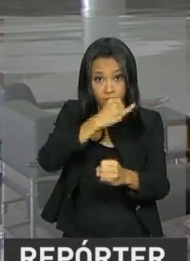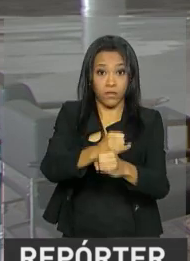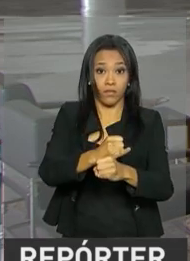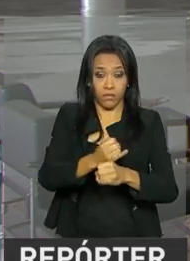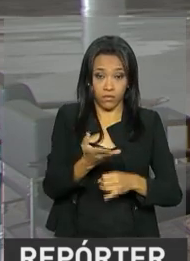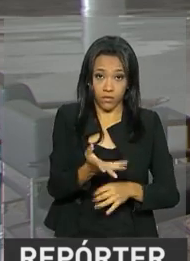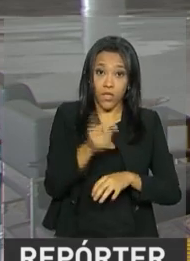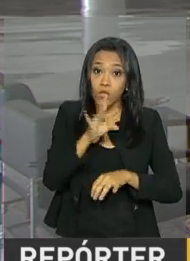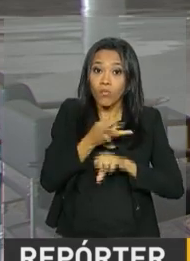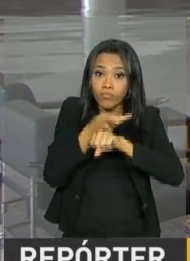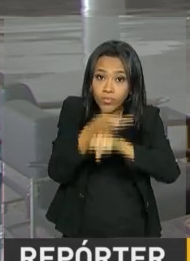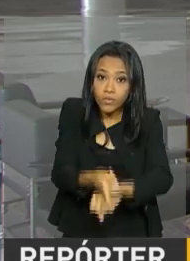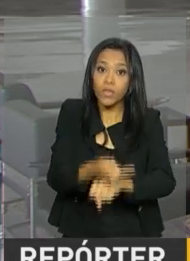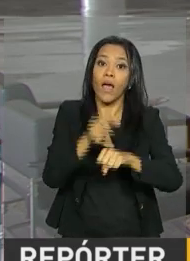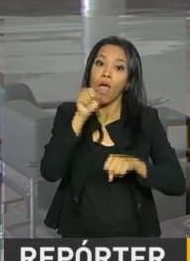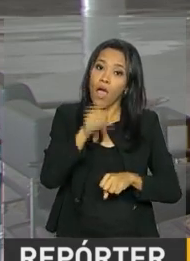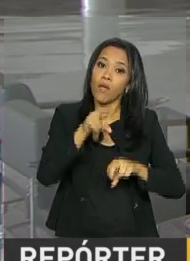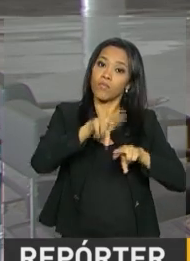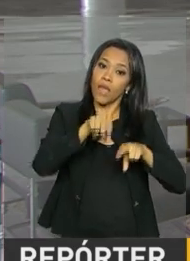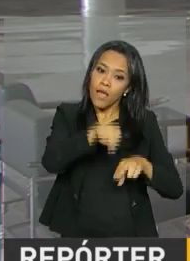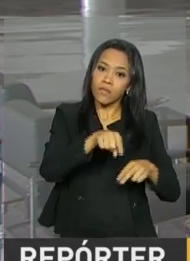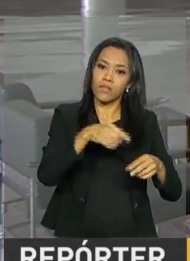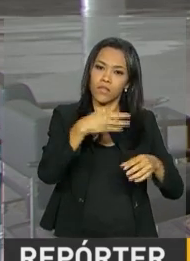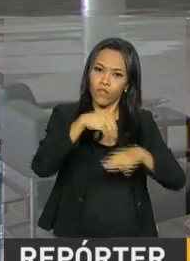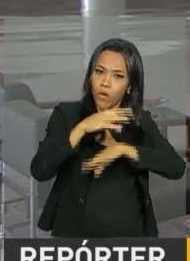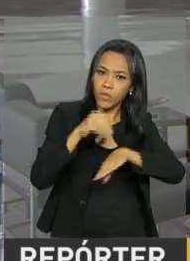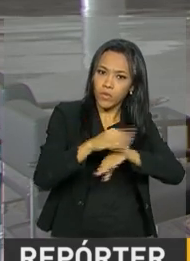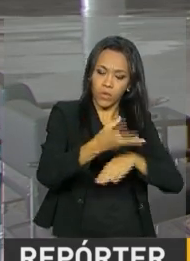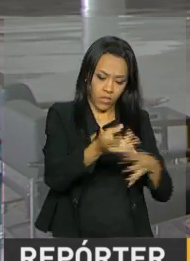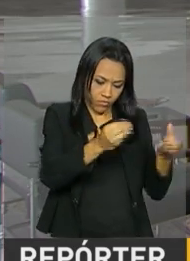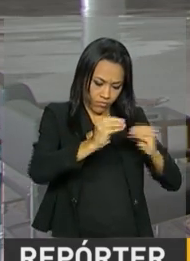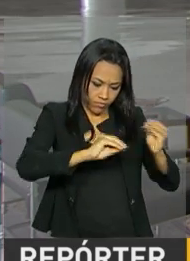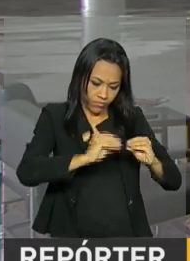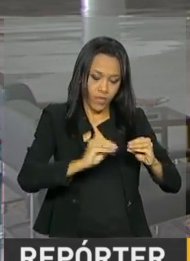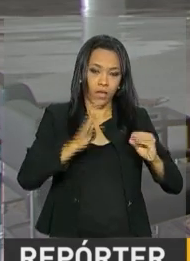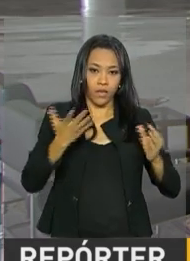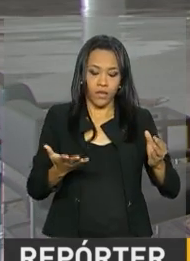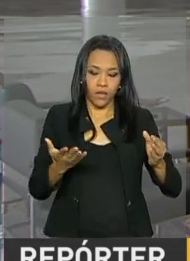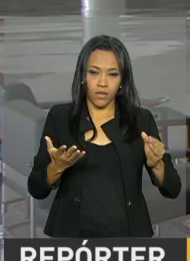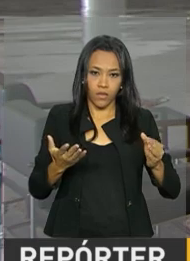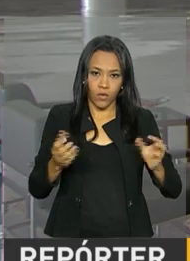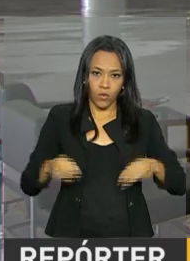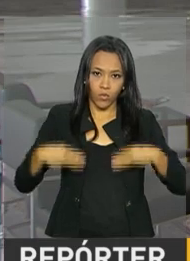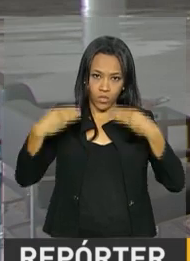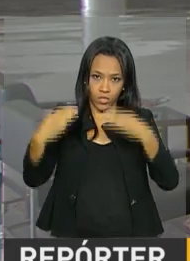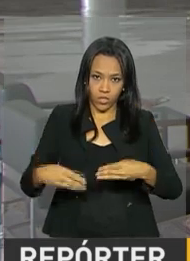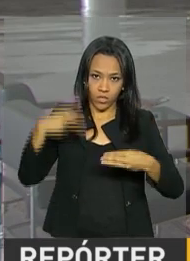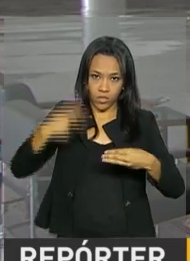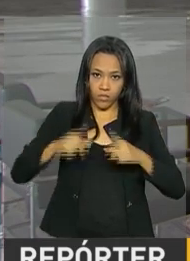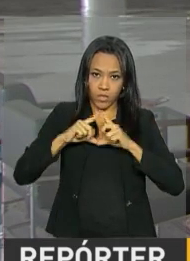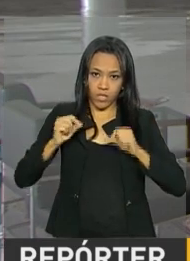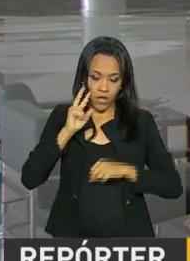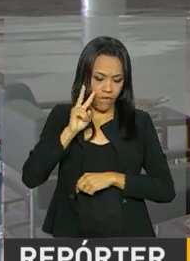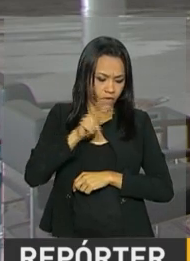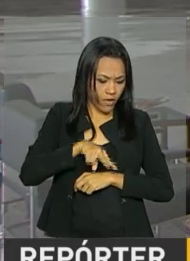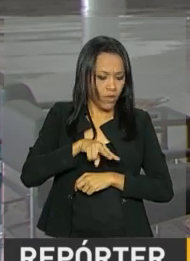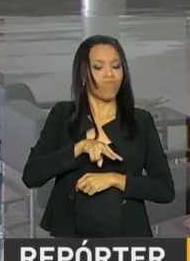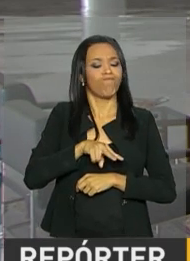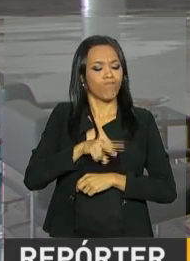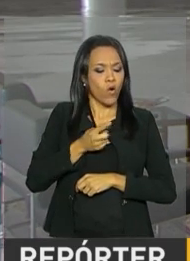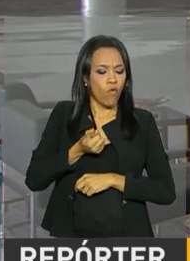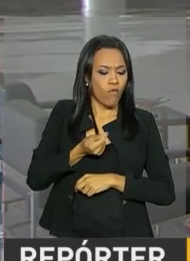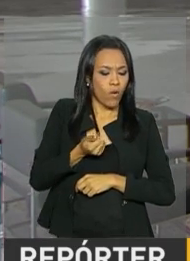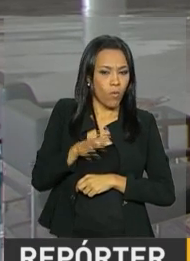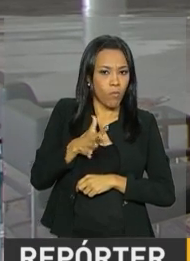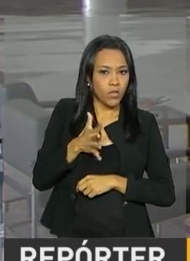internet é com base nesses dados informados que o ministério eh da integração nacional vai definir o valor